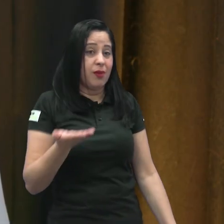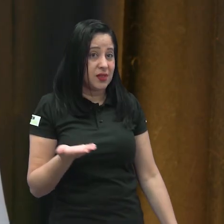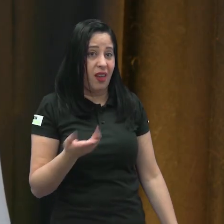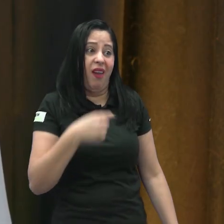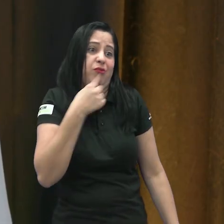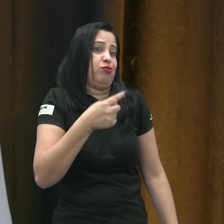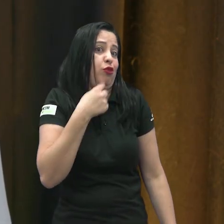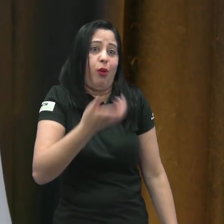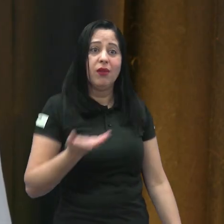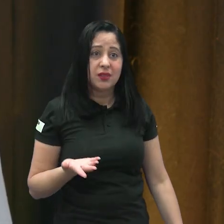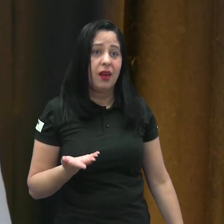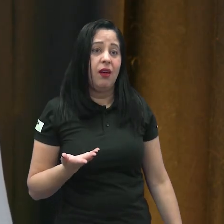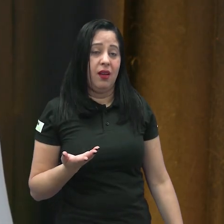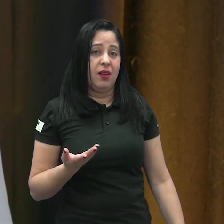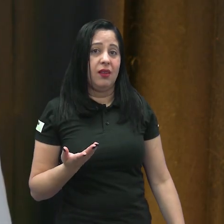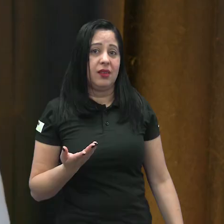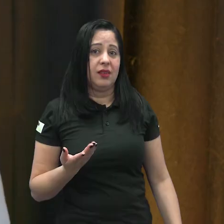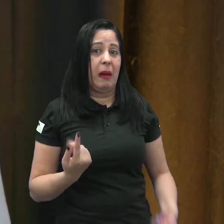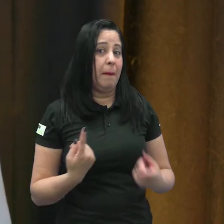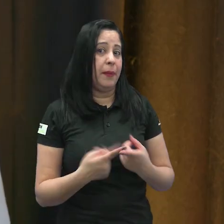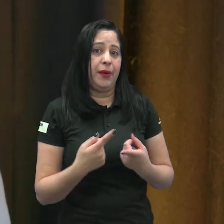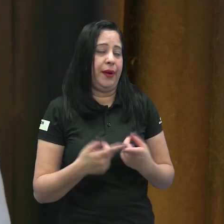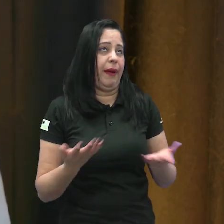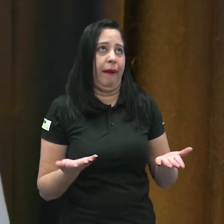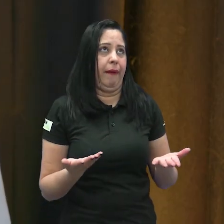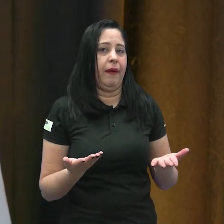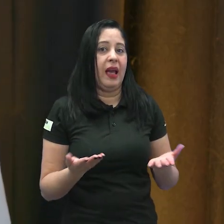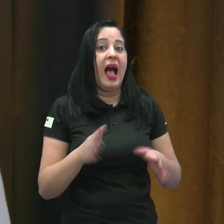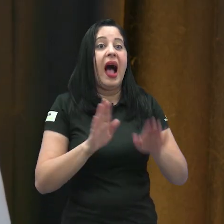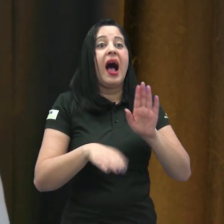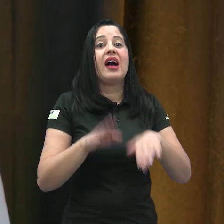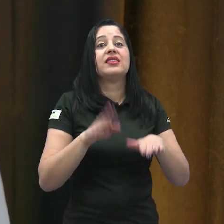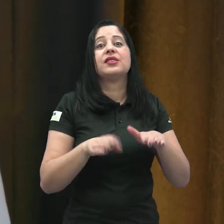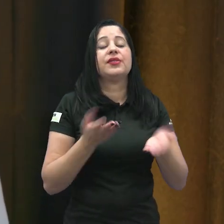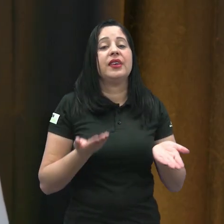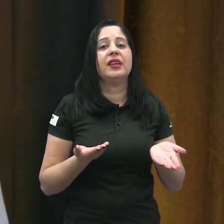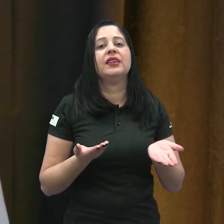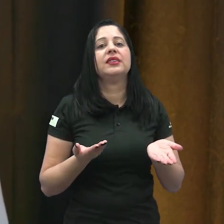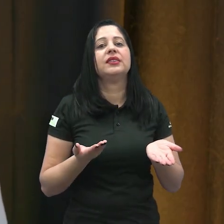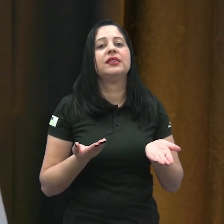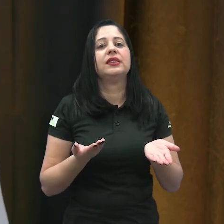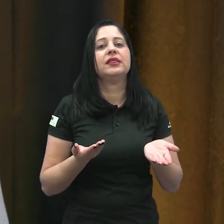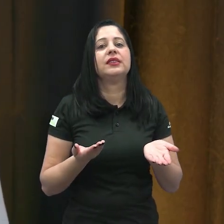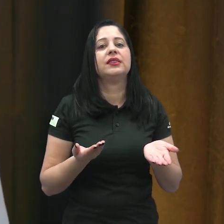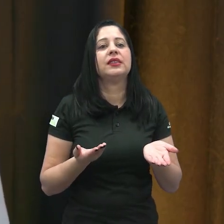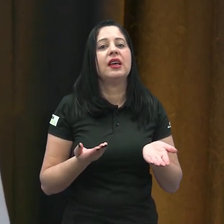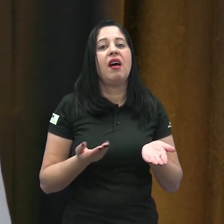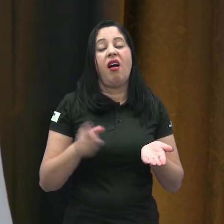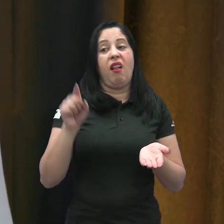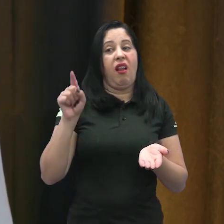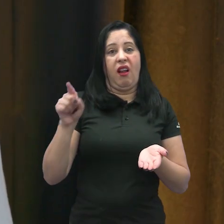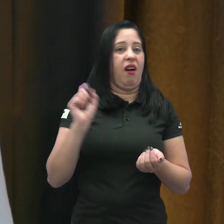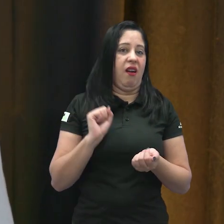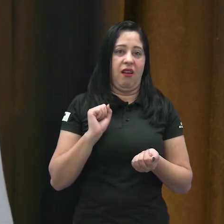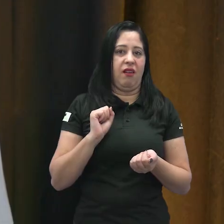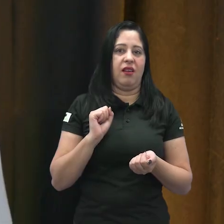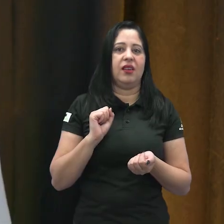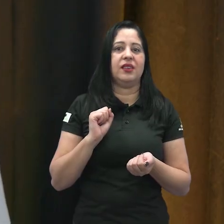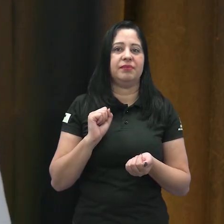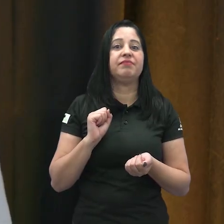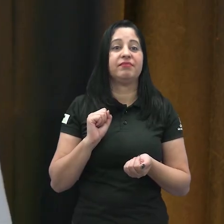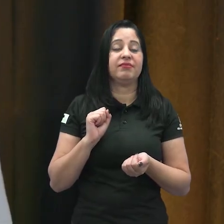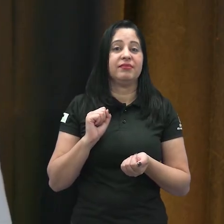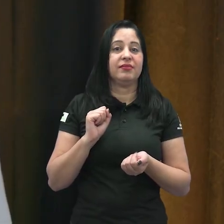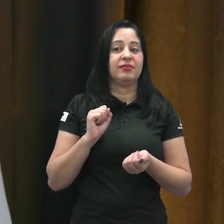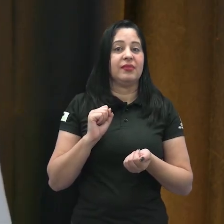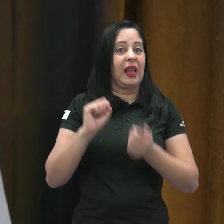né? Às vezes não acontece porque, às vezes, falta um pouco de rapidez, de um